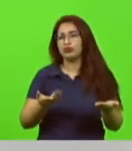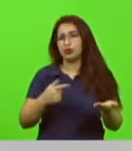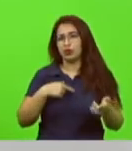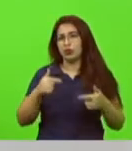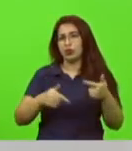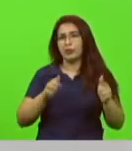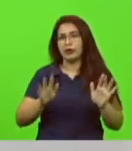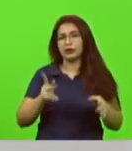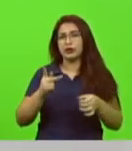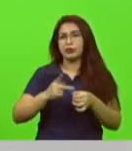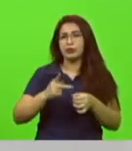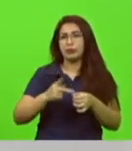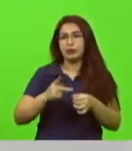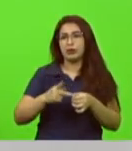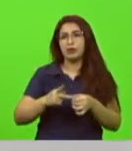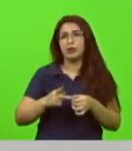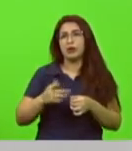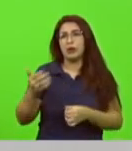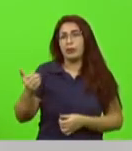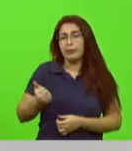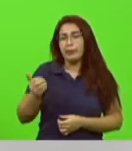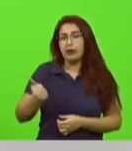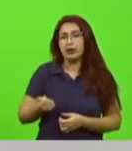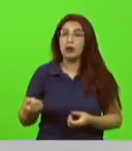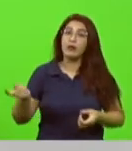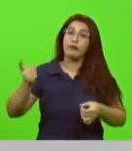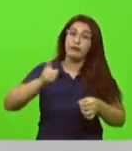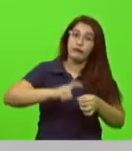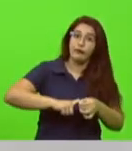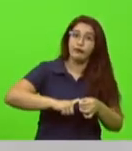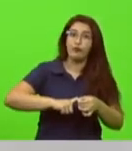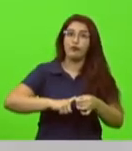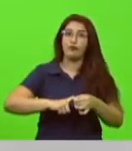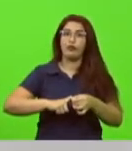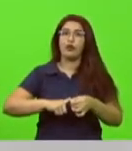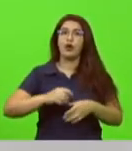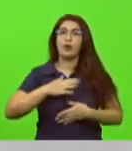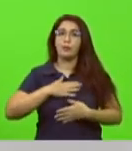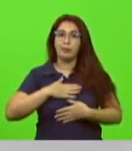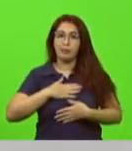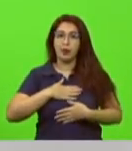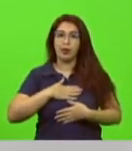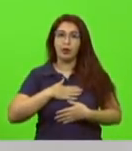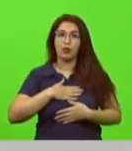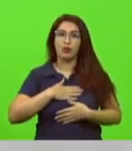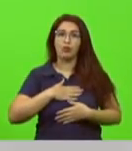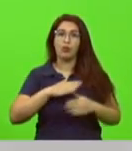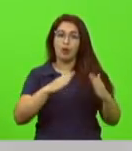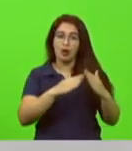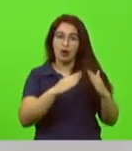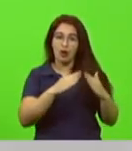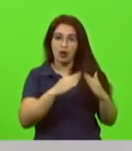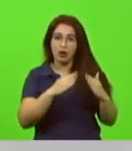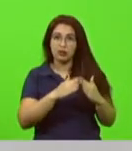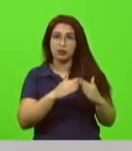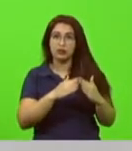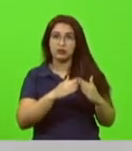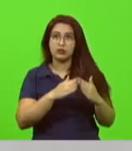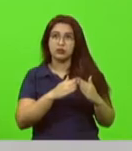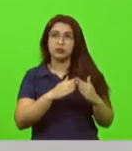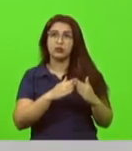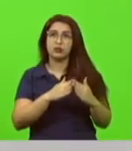também aposentar, etc. Mas voltei ali para a minha querida terrinha, né, que o meu bairro lá